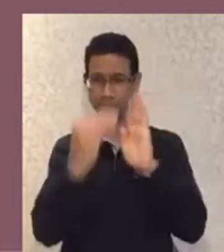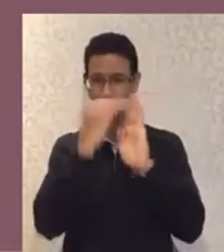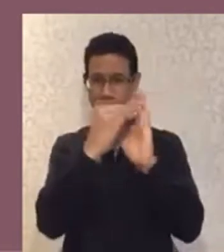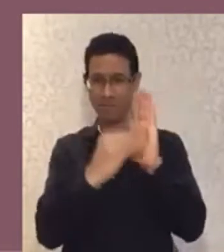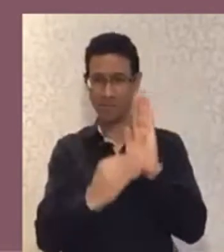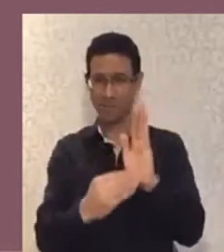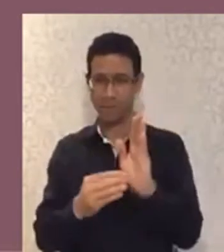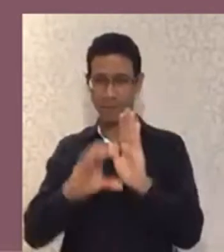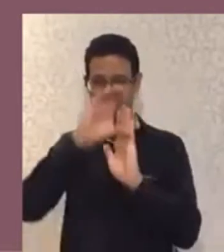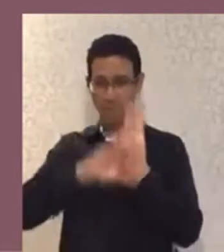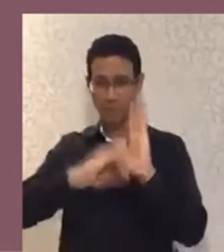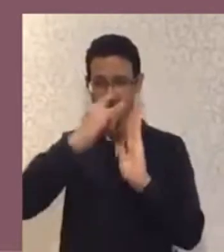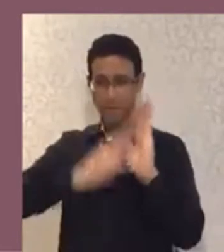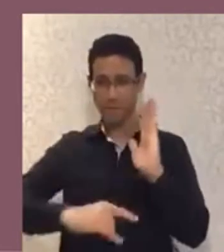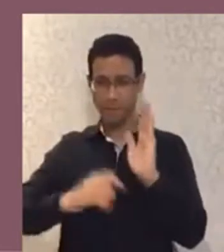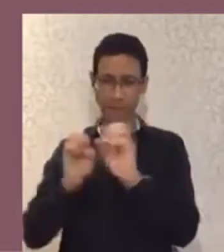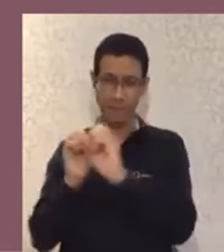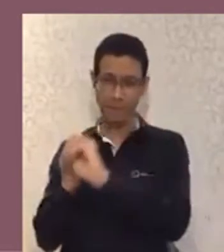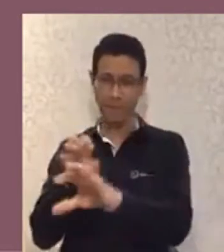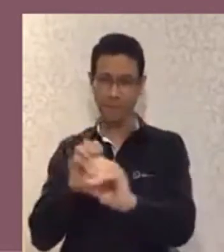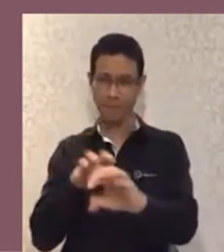das relações